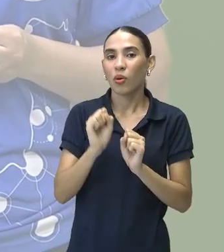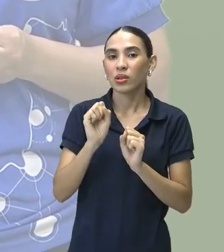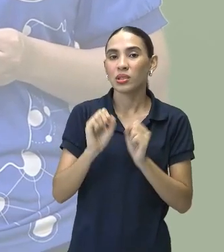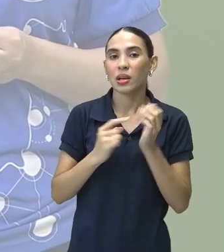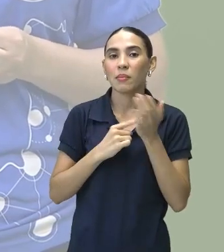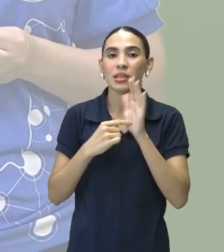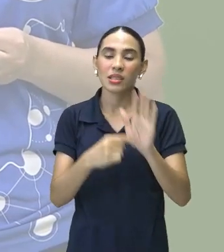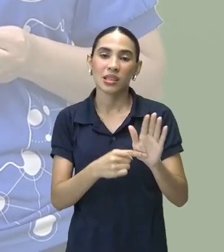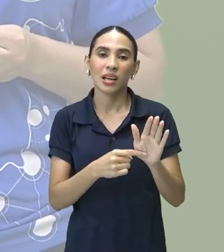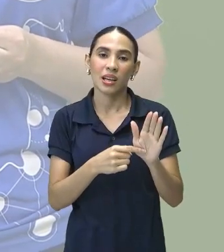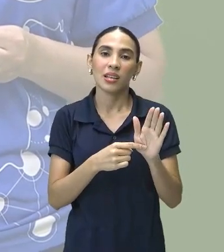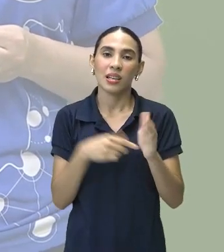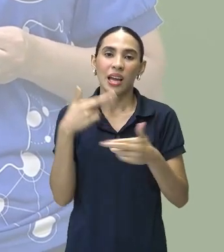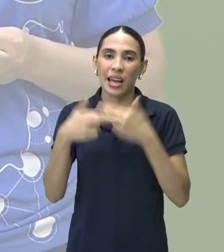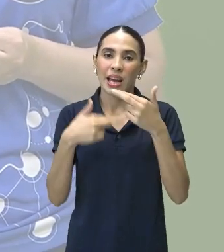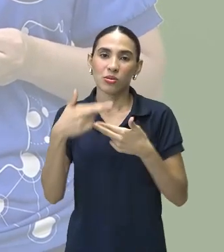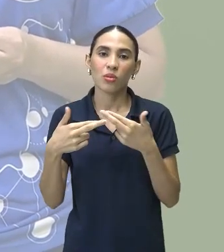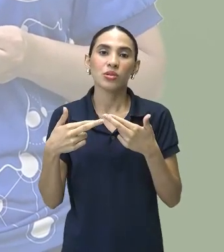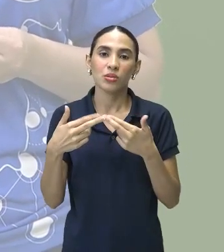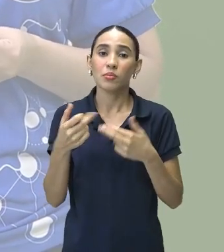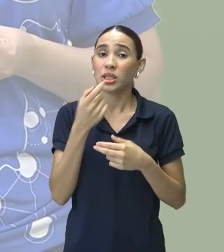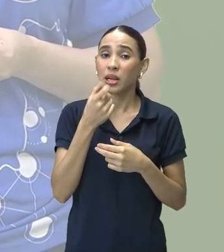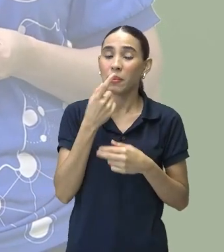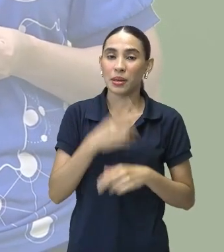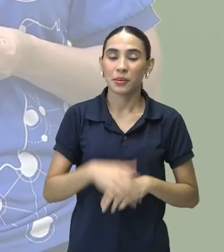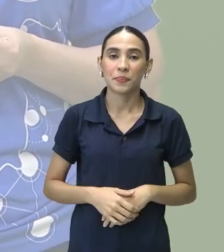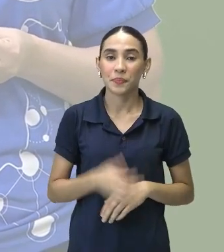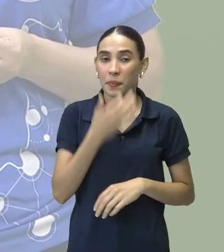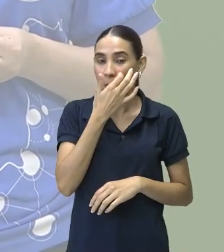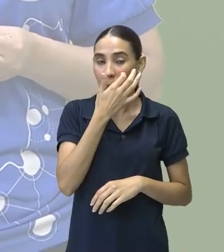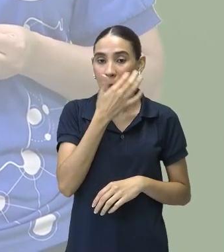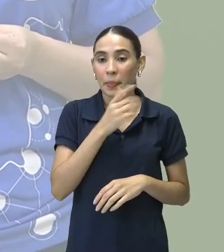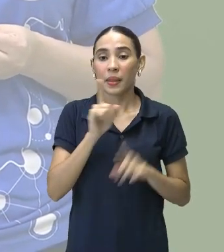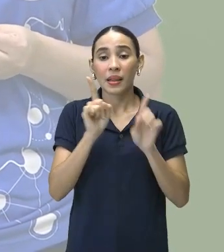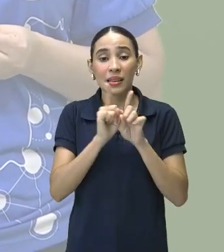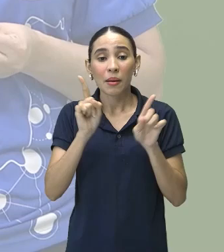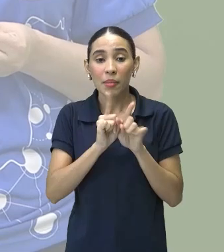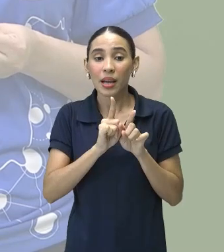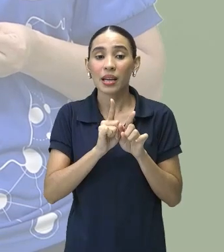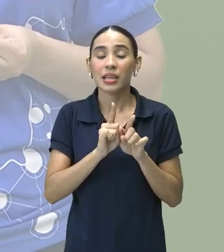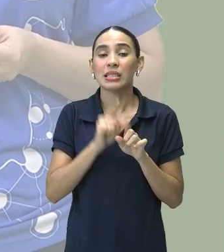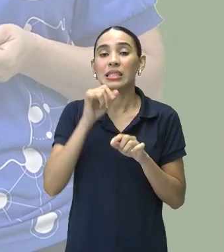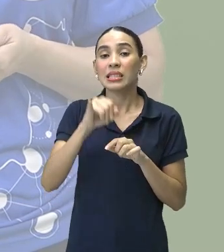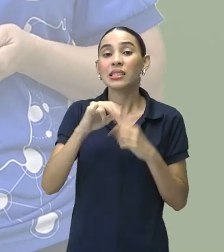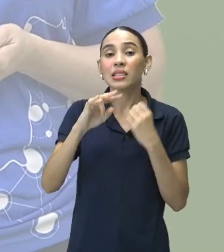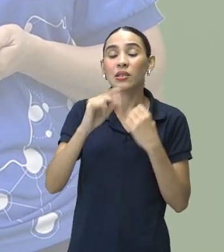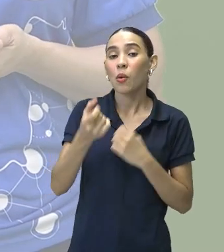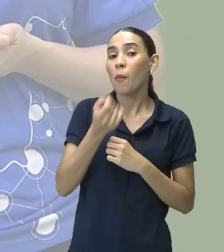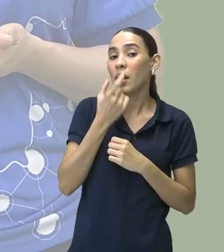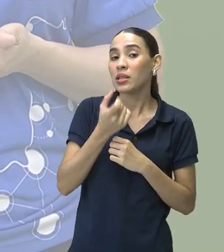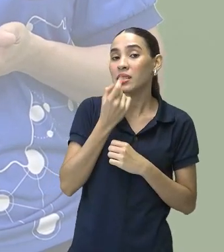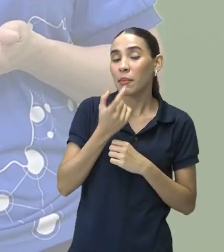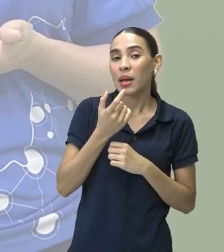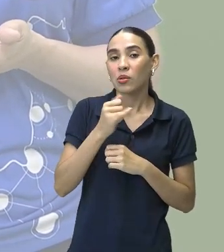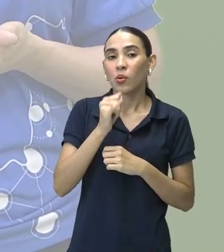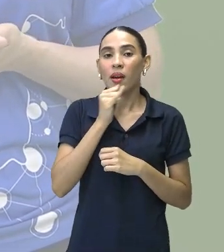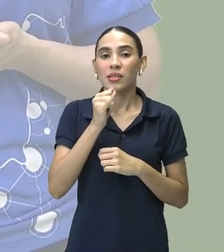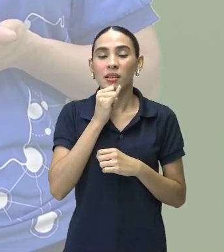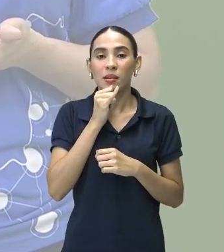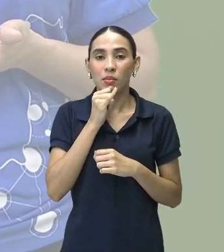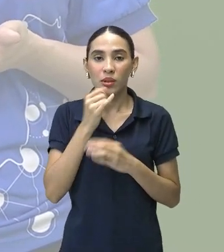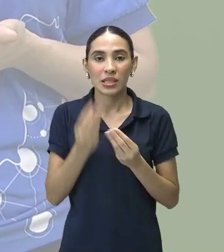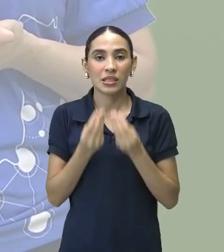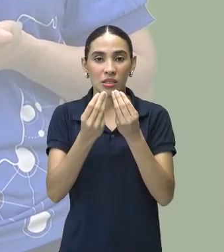apresentar essas reações medicamentosas. Isso pode ser um agravante quando o medicamento que está